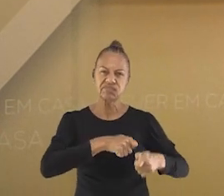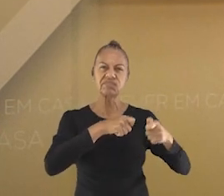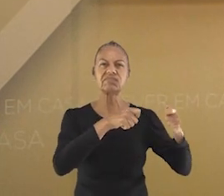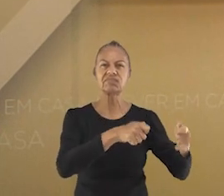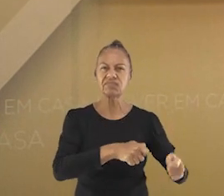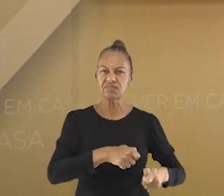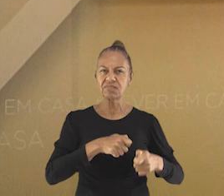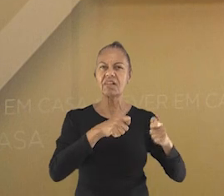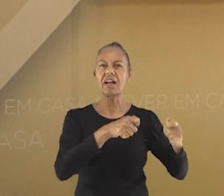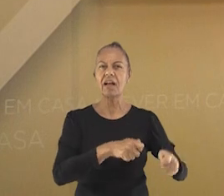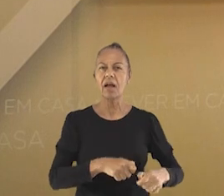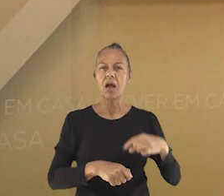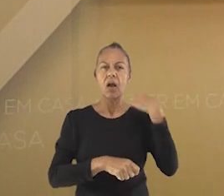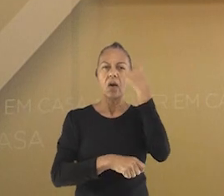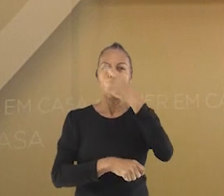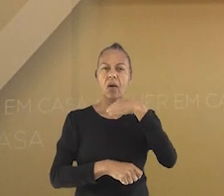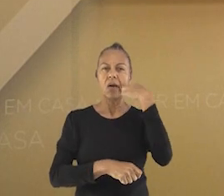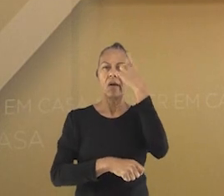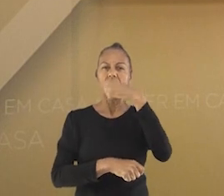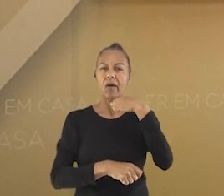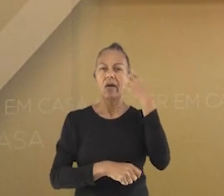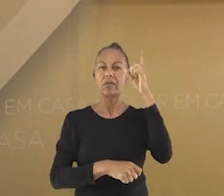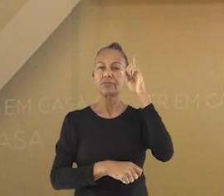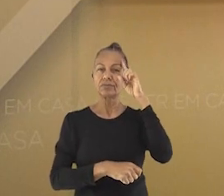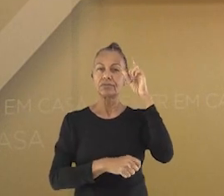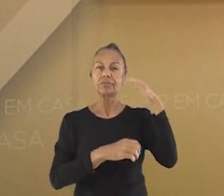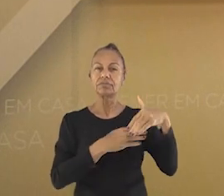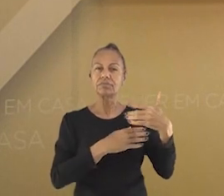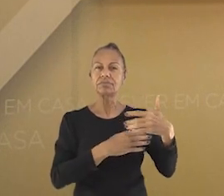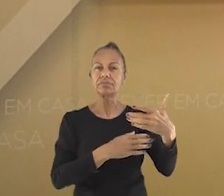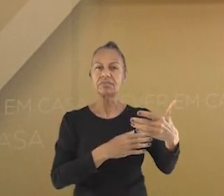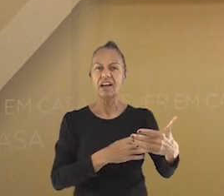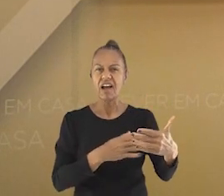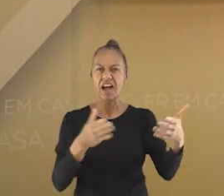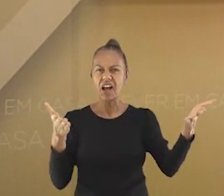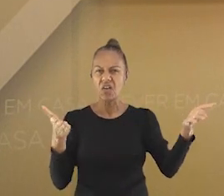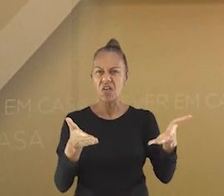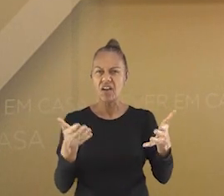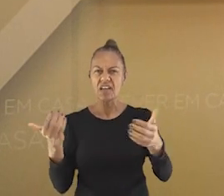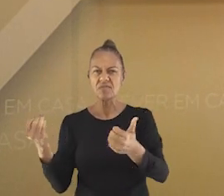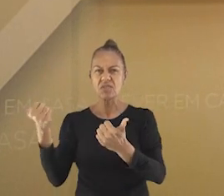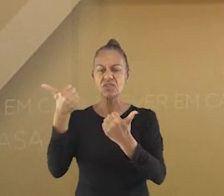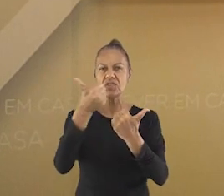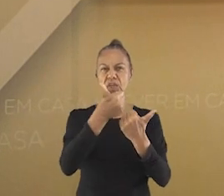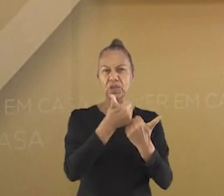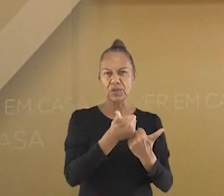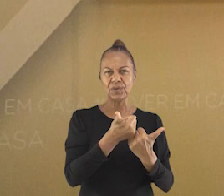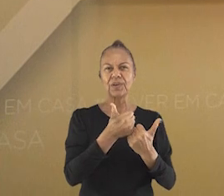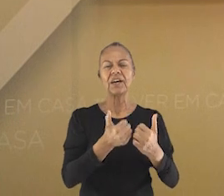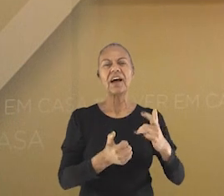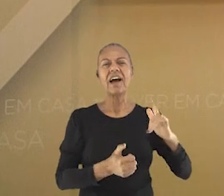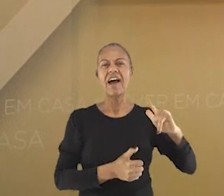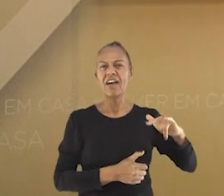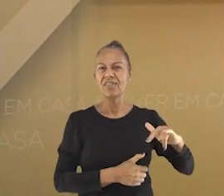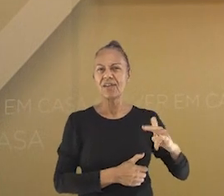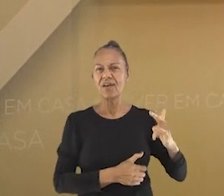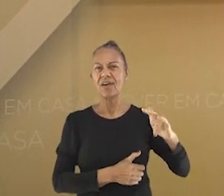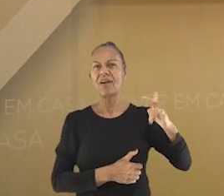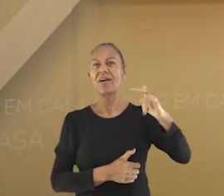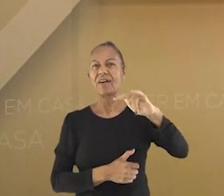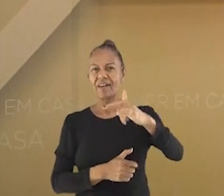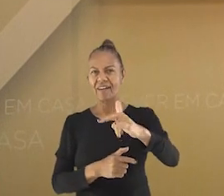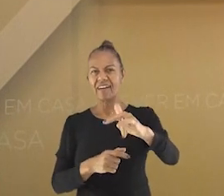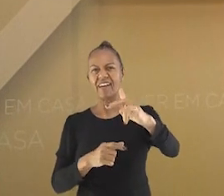até mesmo dias para serem realizados, agora com o drone tudo fica mais ágil, pois é